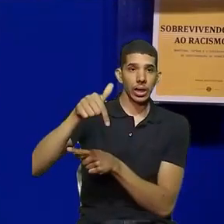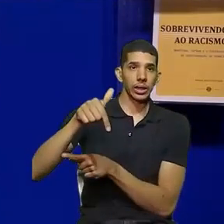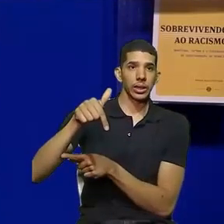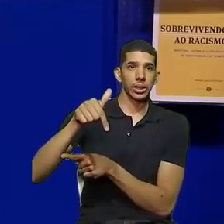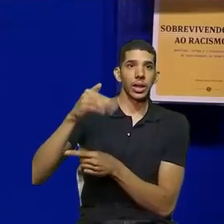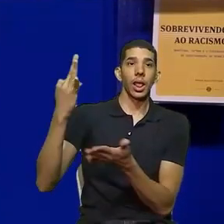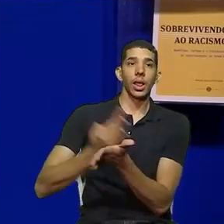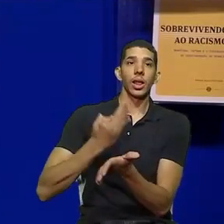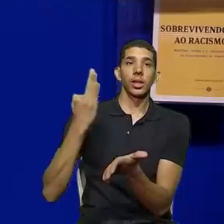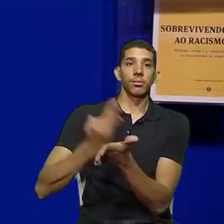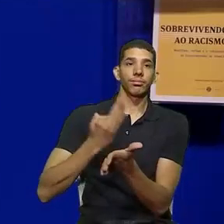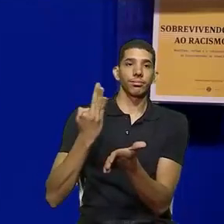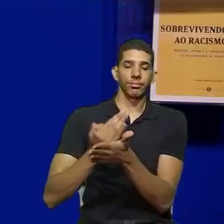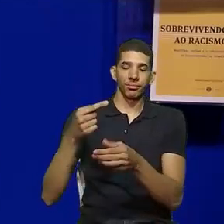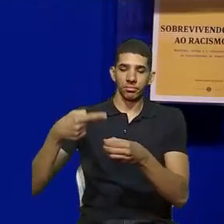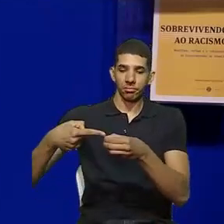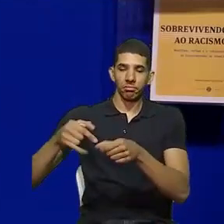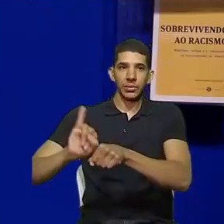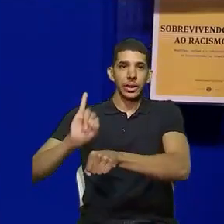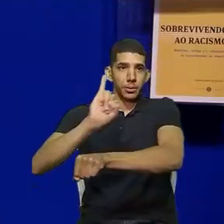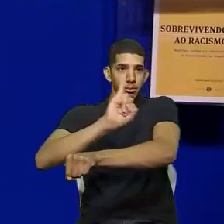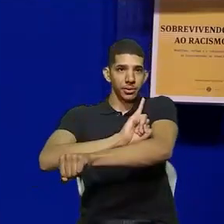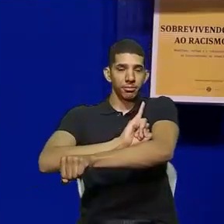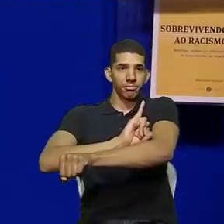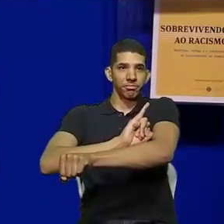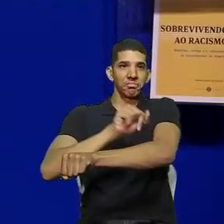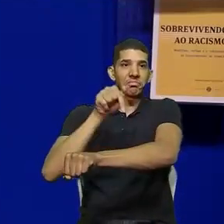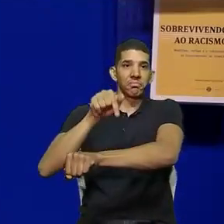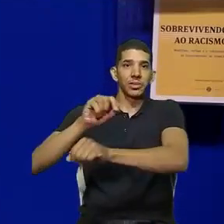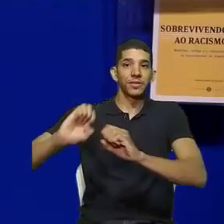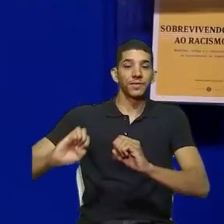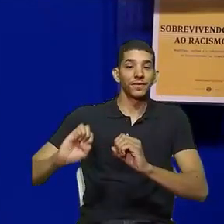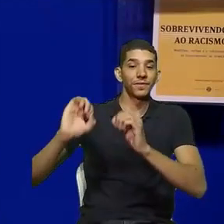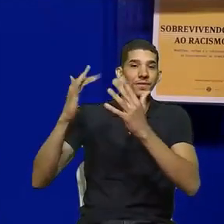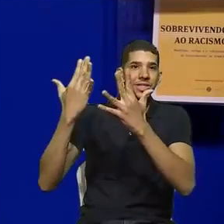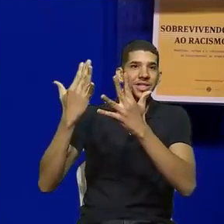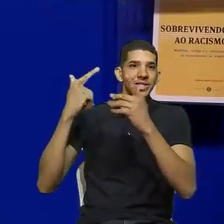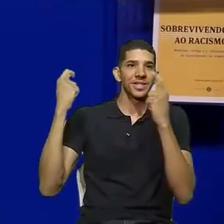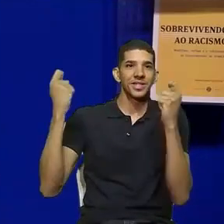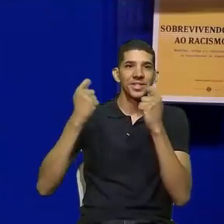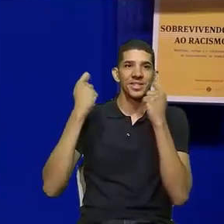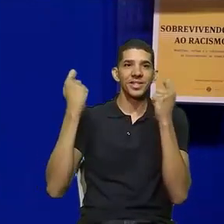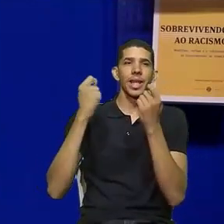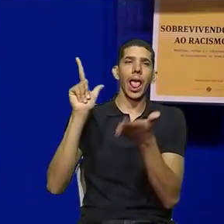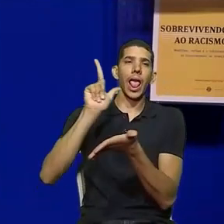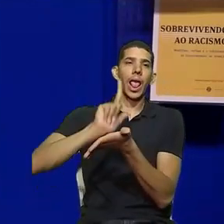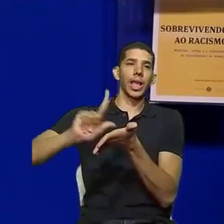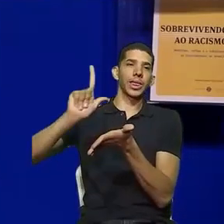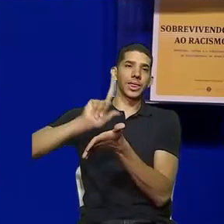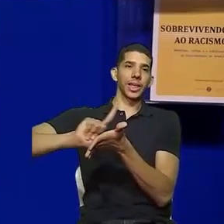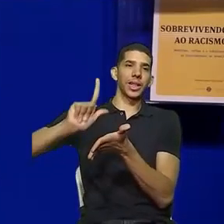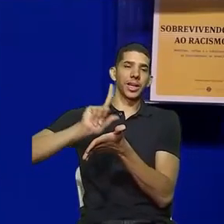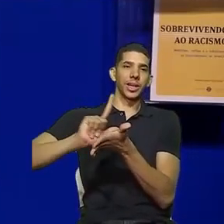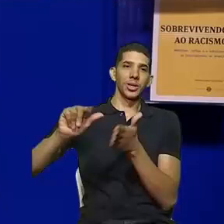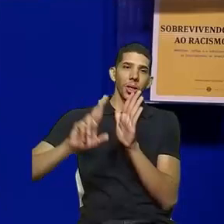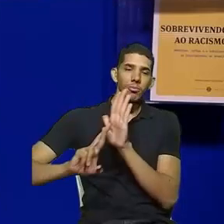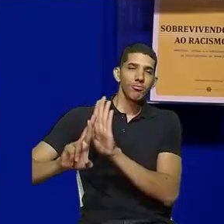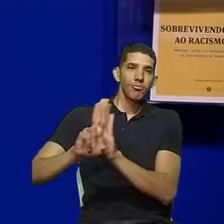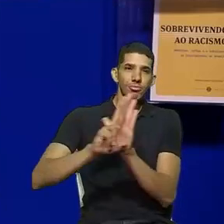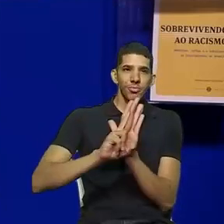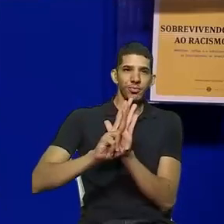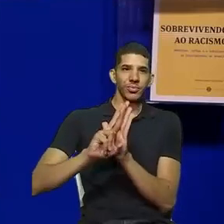festa literária realizada por Afonso Borges, um ser de luz. De imediato, Conceição Evaristo se comprometeu em escrever